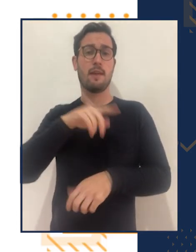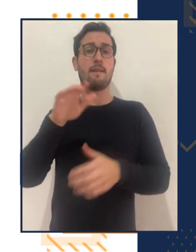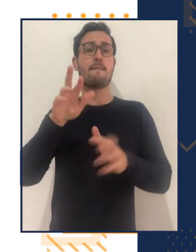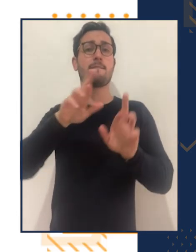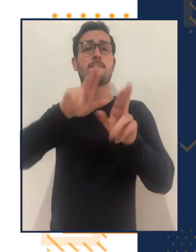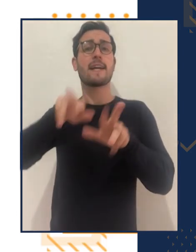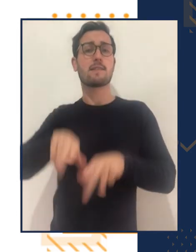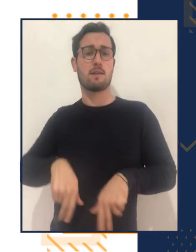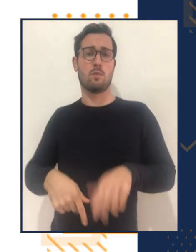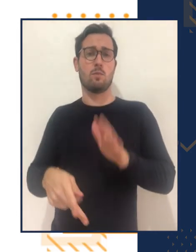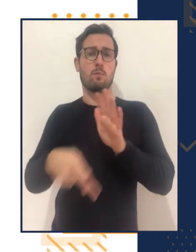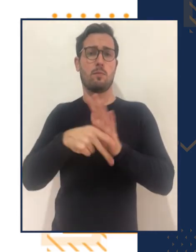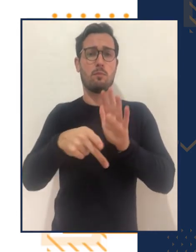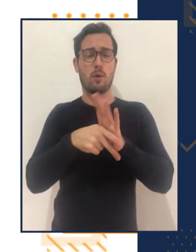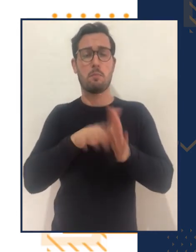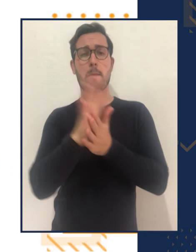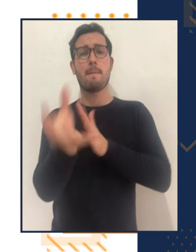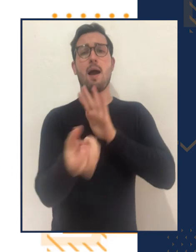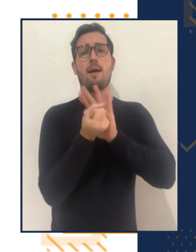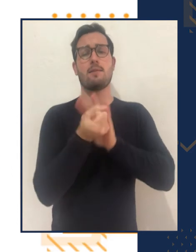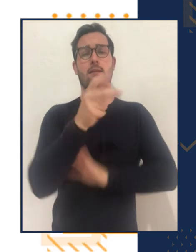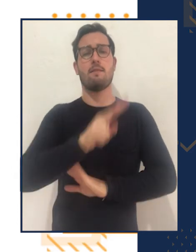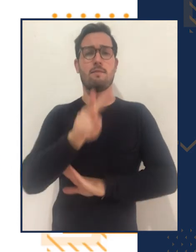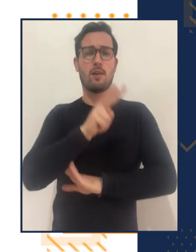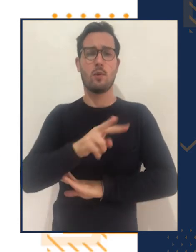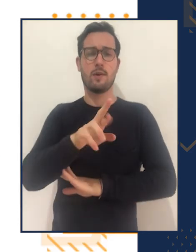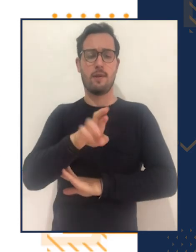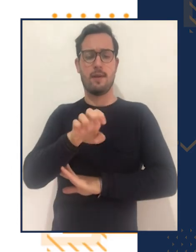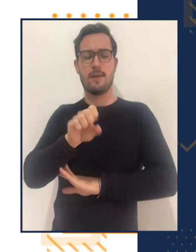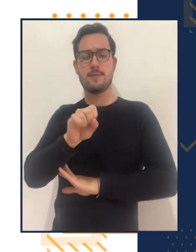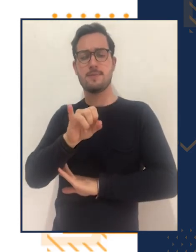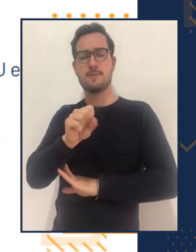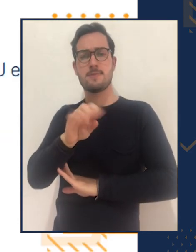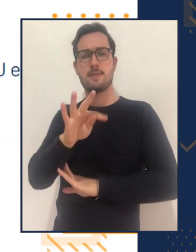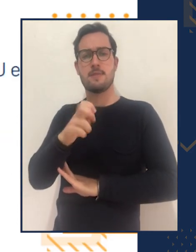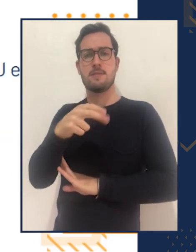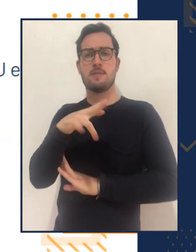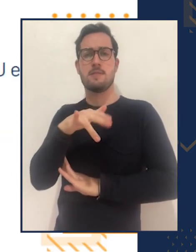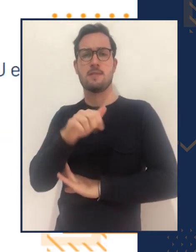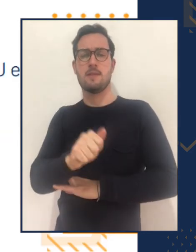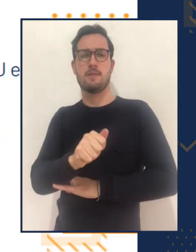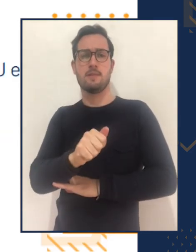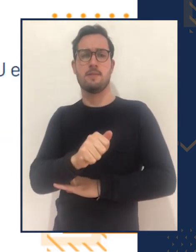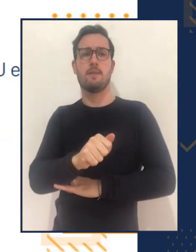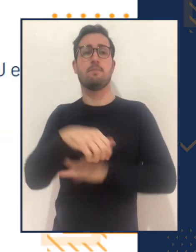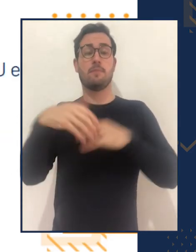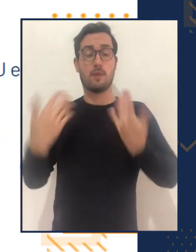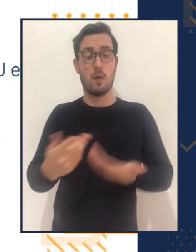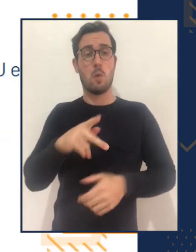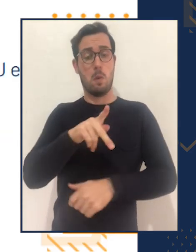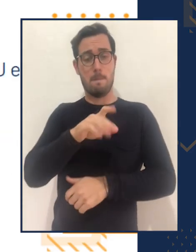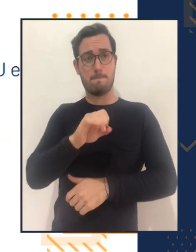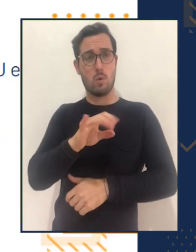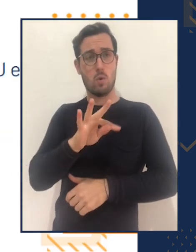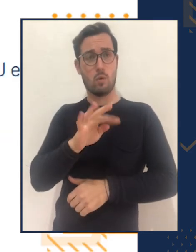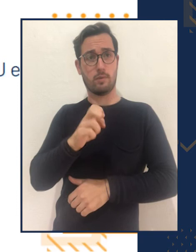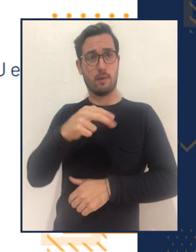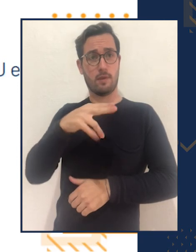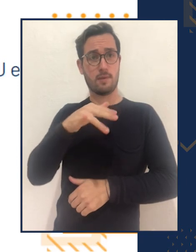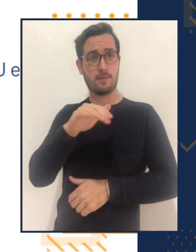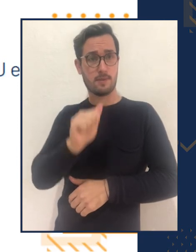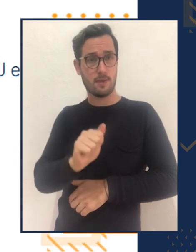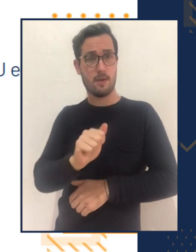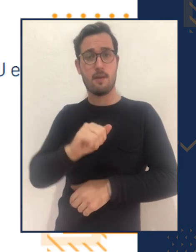consideração porque vai ter alteração no valor da resistividade que vai impactar no valor da resistência. A potência elétrica ela expressa